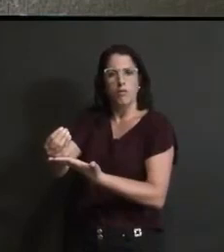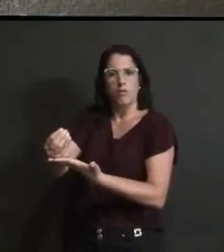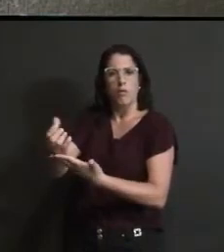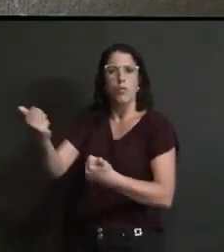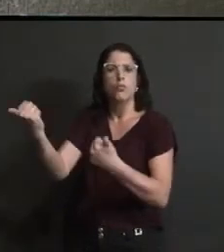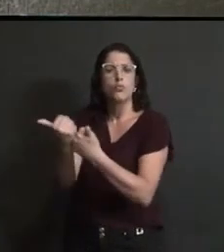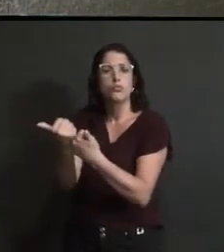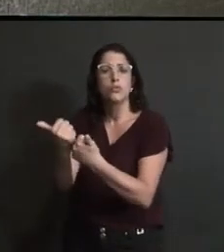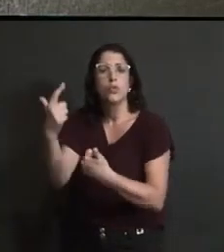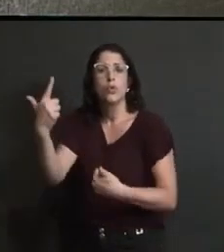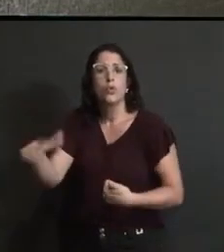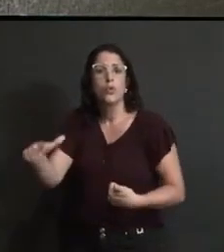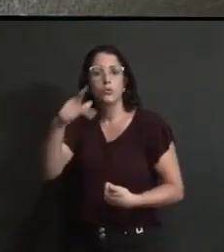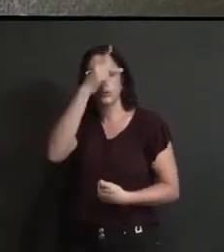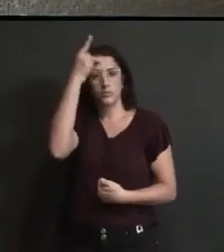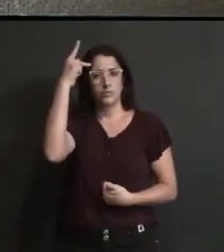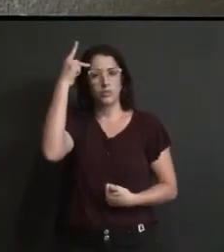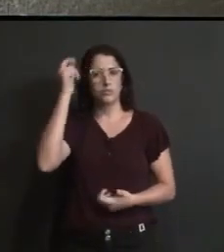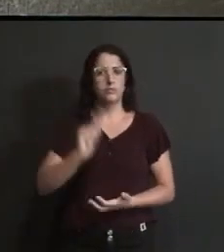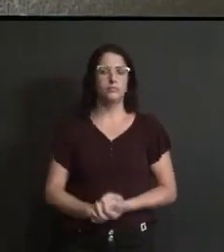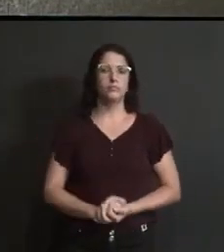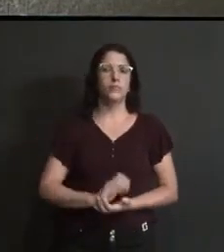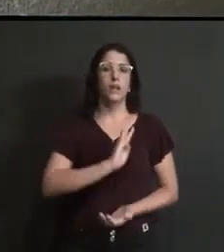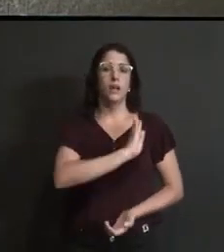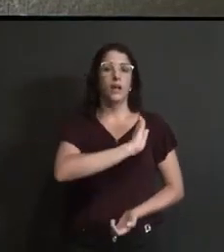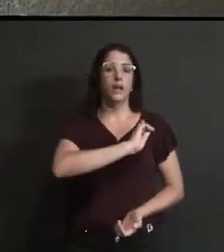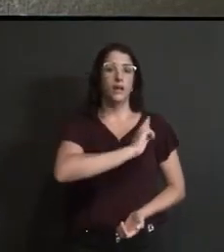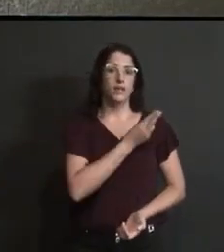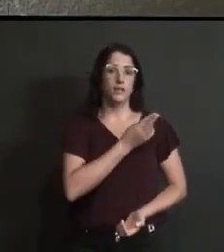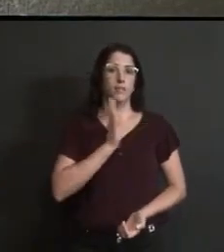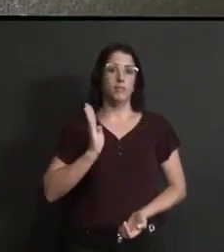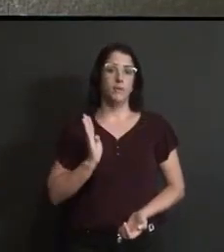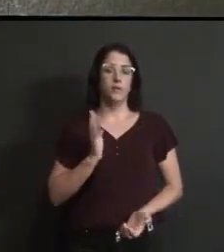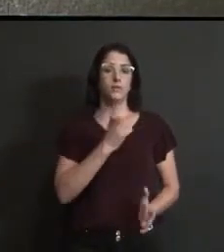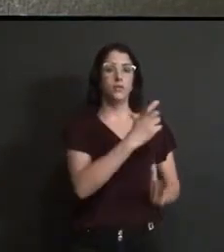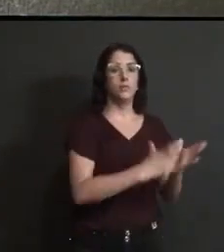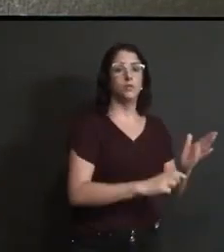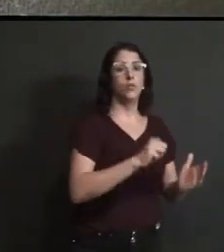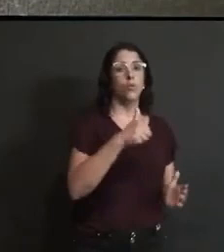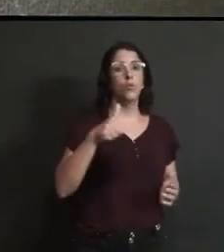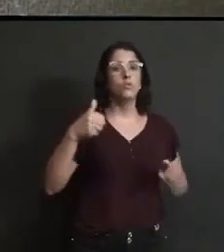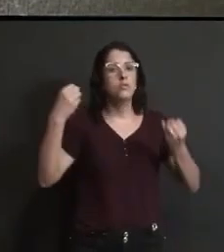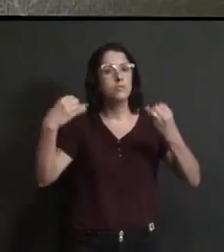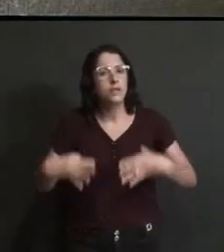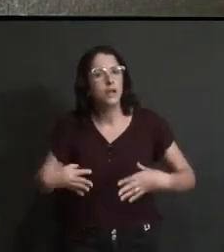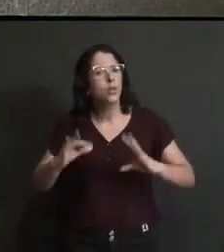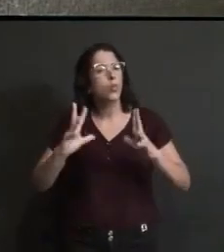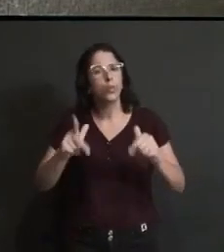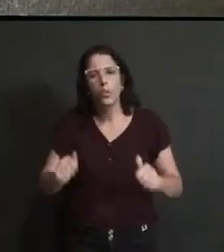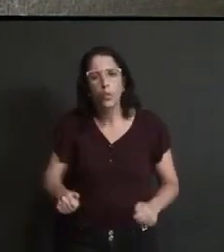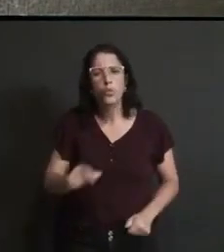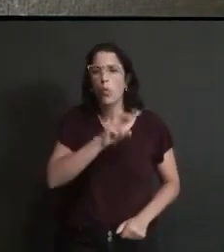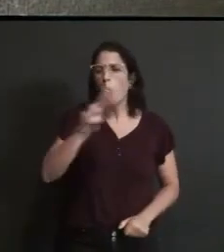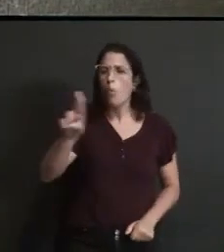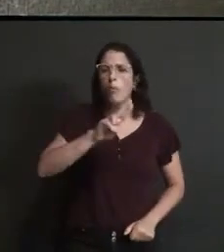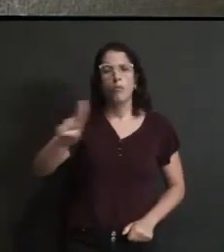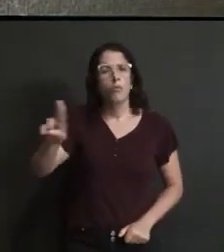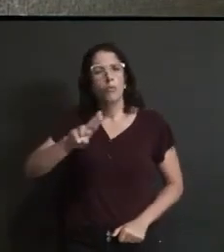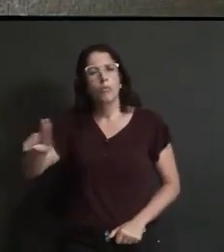Tanto é que o capítulo 11 de Hebreus fala dos heróis da fé: Abel, Enoque, Noé, Abraão,